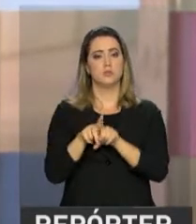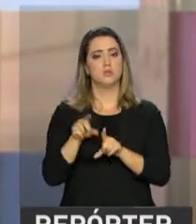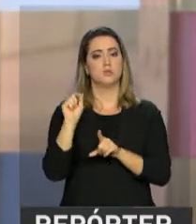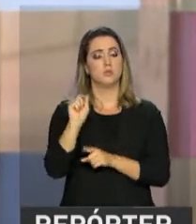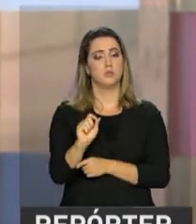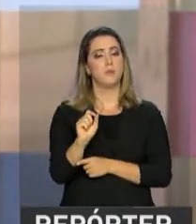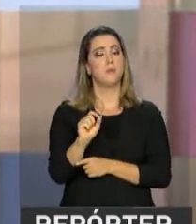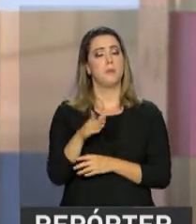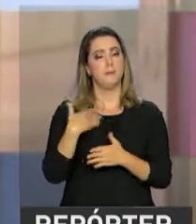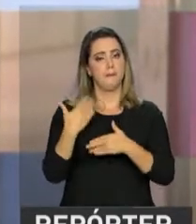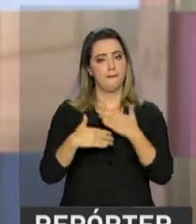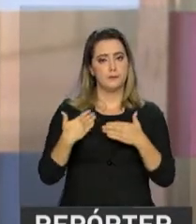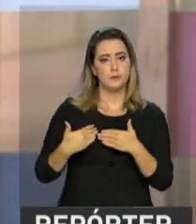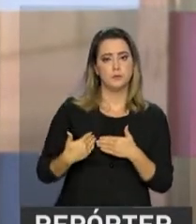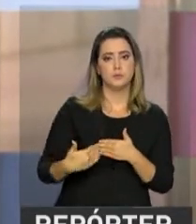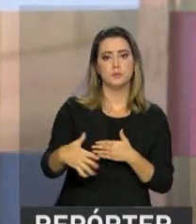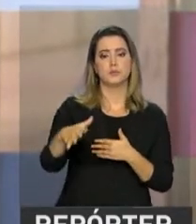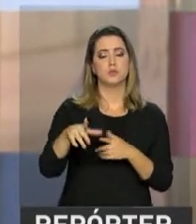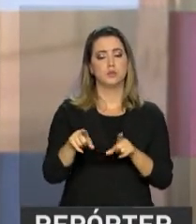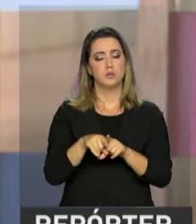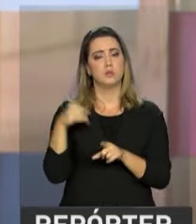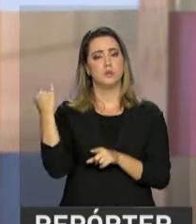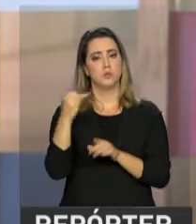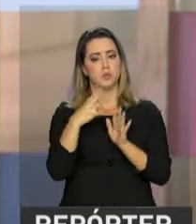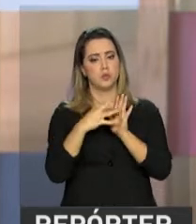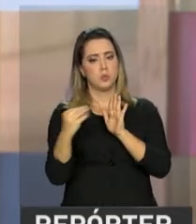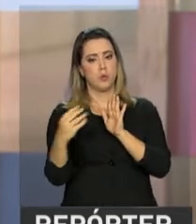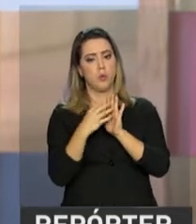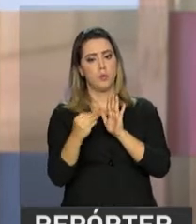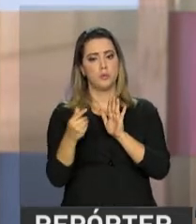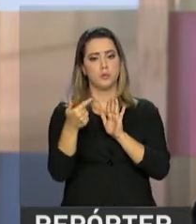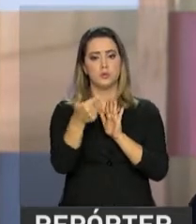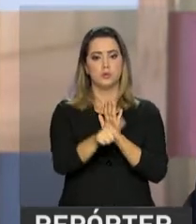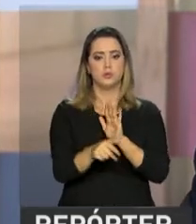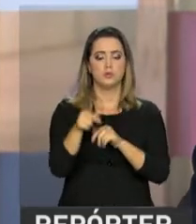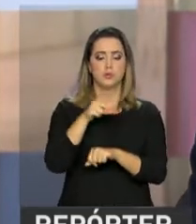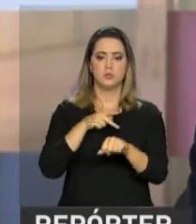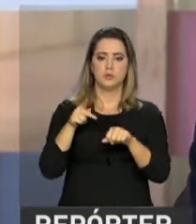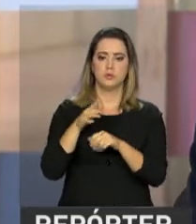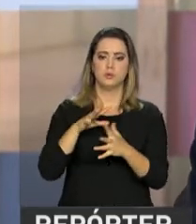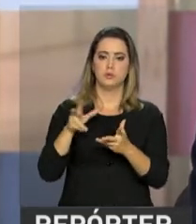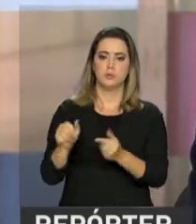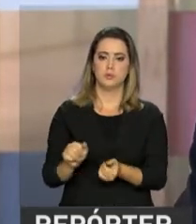importarão e vão servir de inspiração para outros países em todo o mundo.